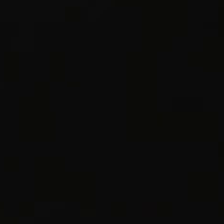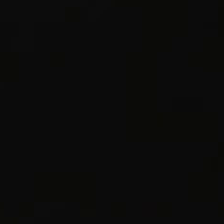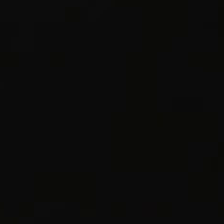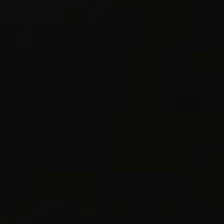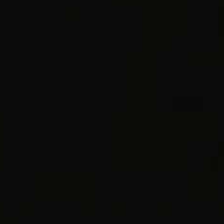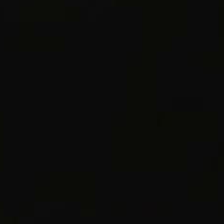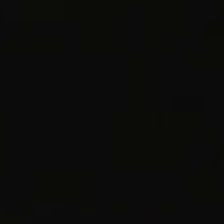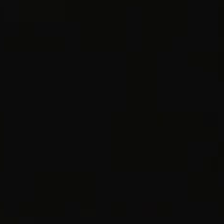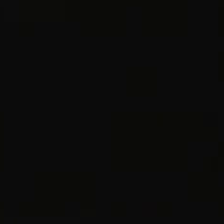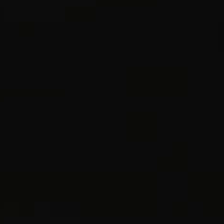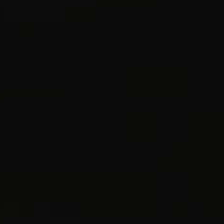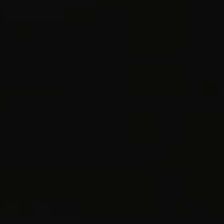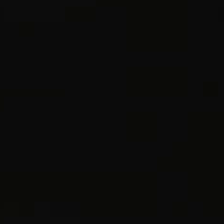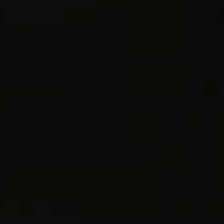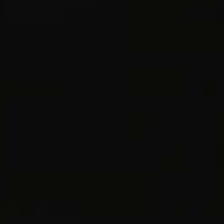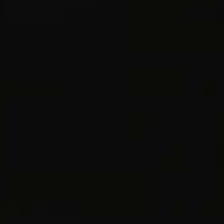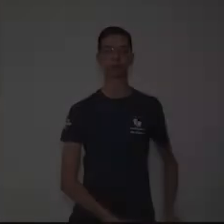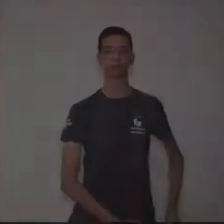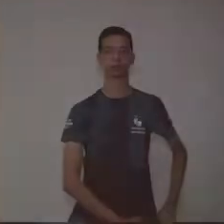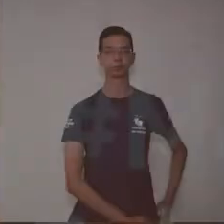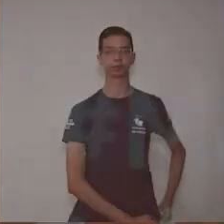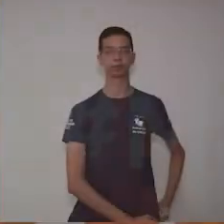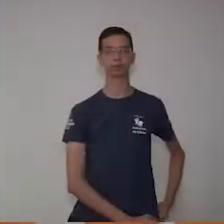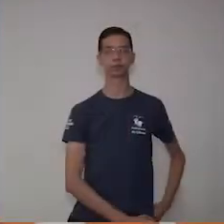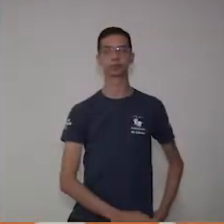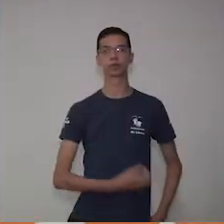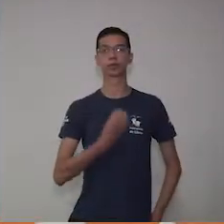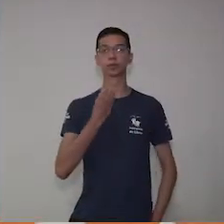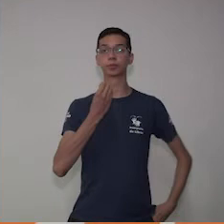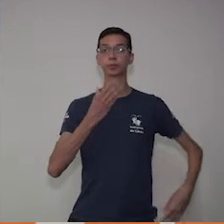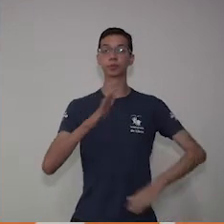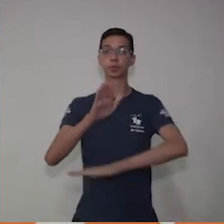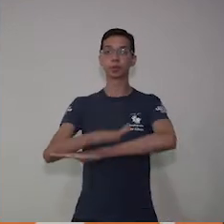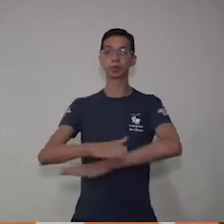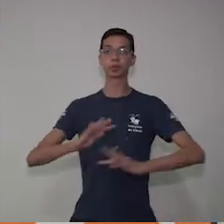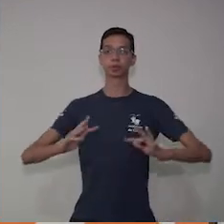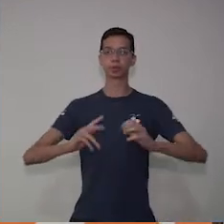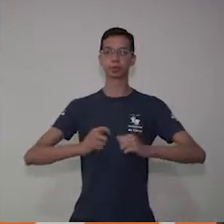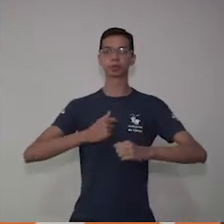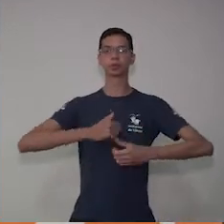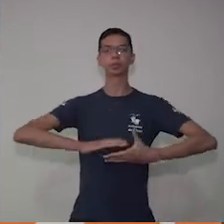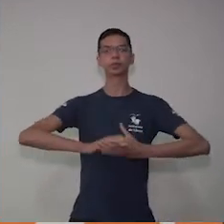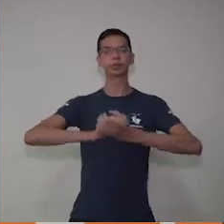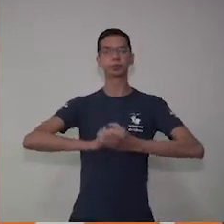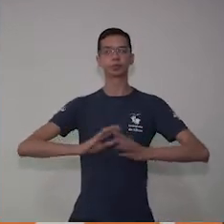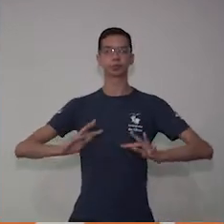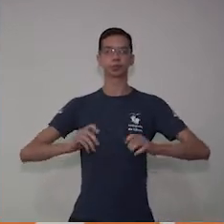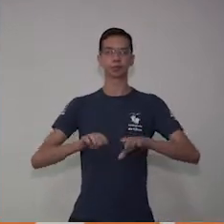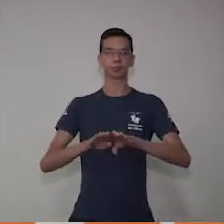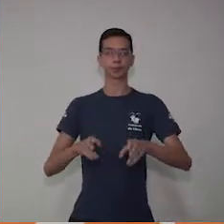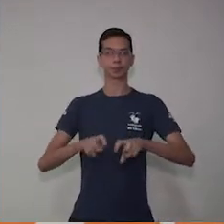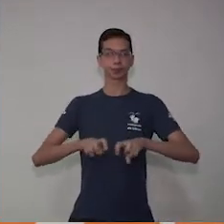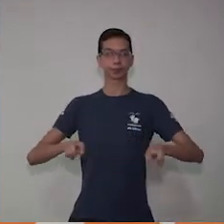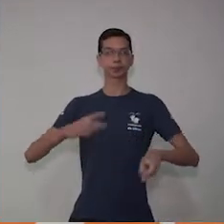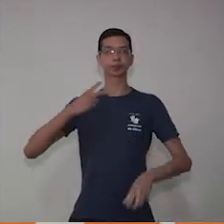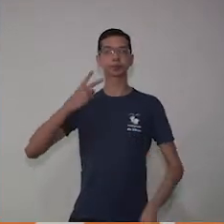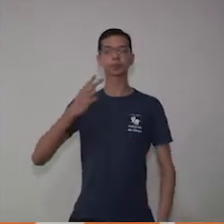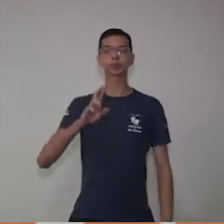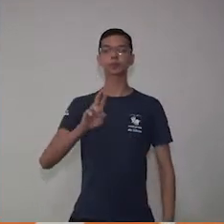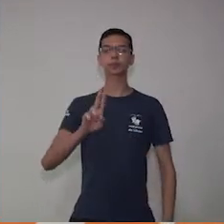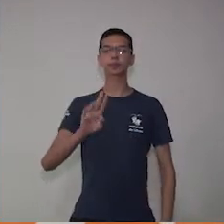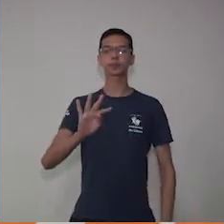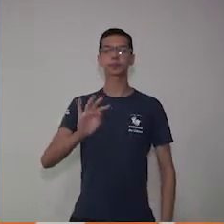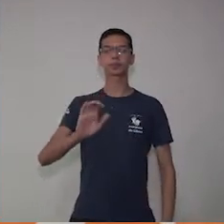Boa tarde a todos. Queria comentar aqui toda a mesa, a vereadora Ruth Costa, representando